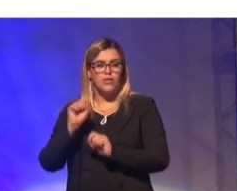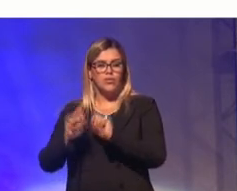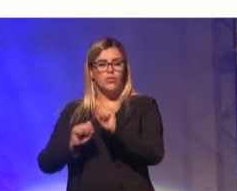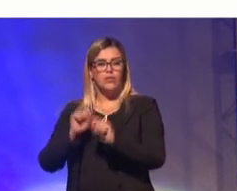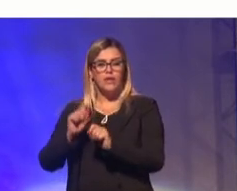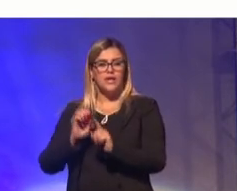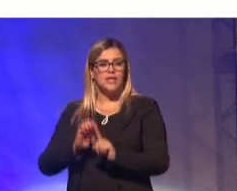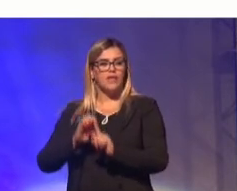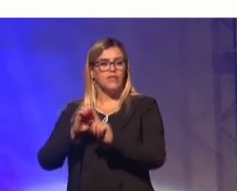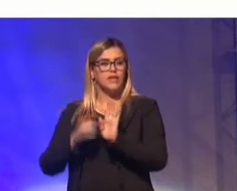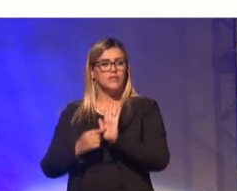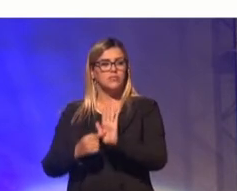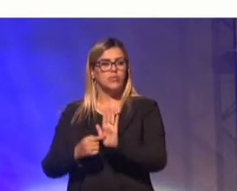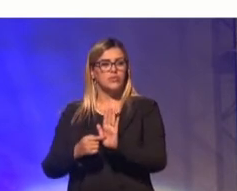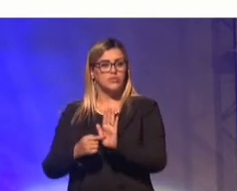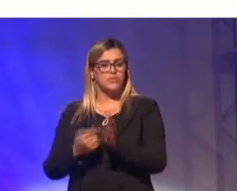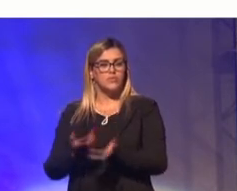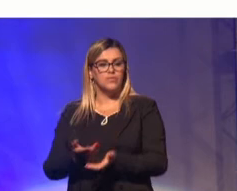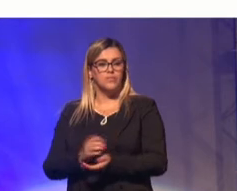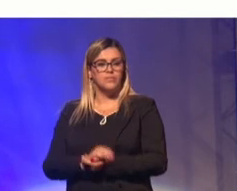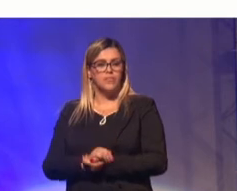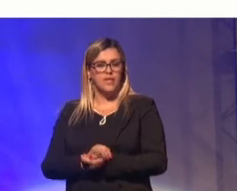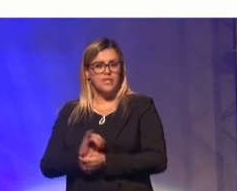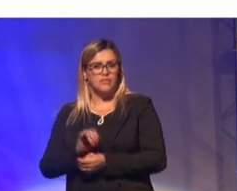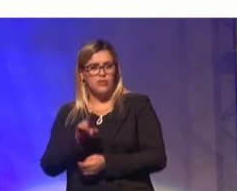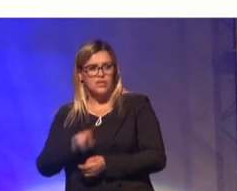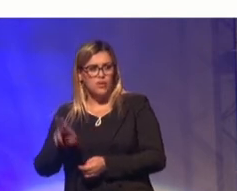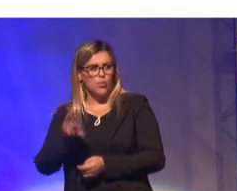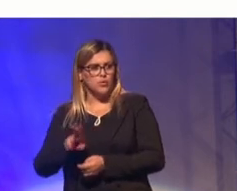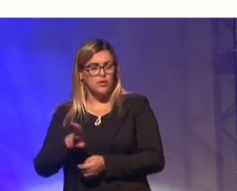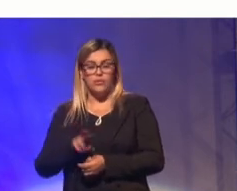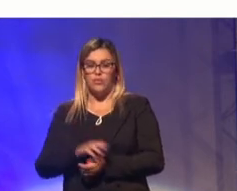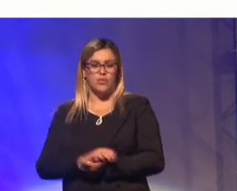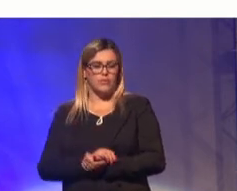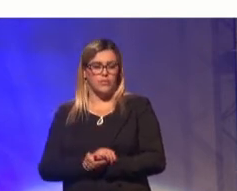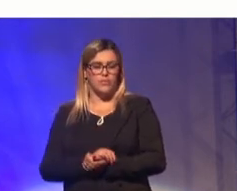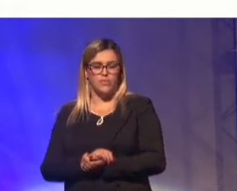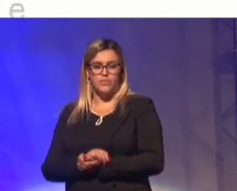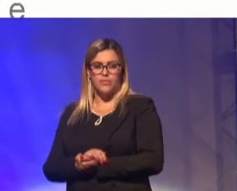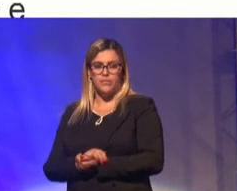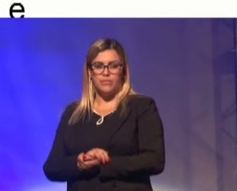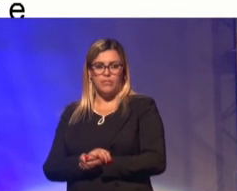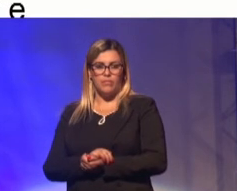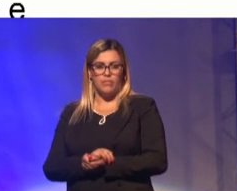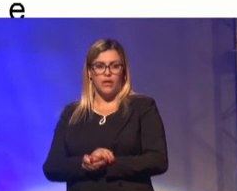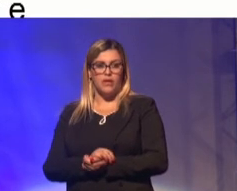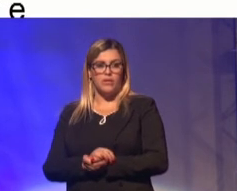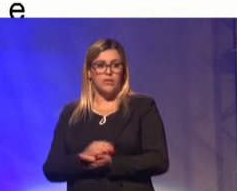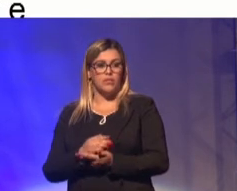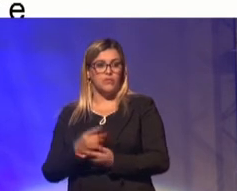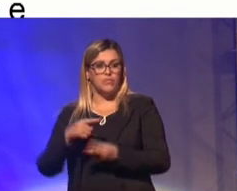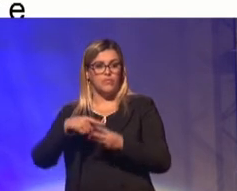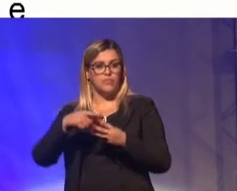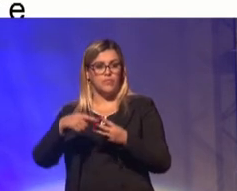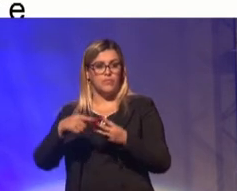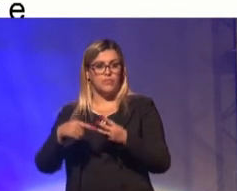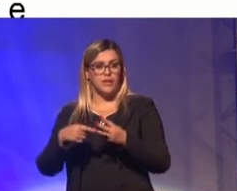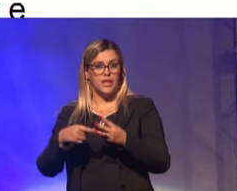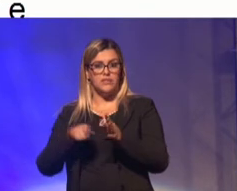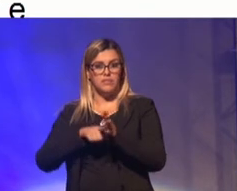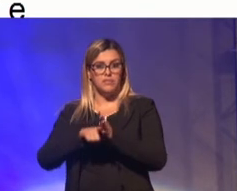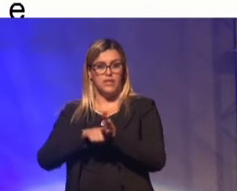que, que as evidências dizem sobre isso, se a gente está usando ou não. Bom, eu vou trazer para vocês 3